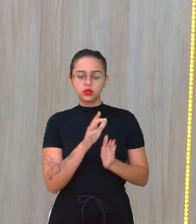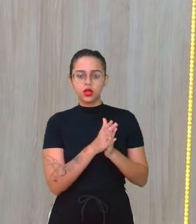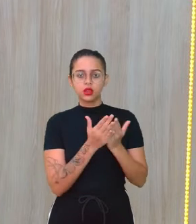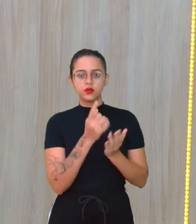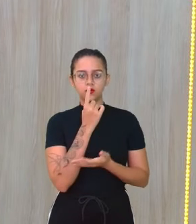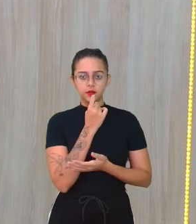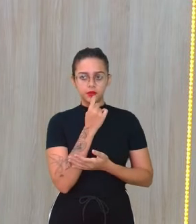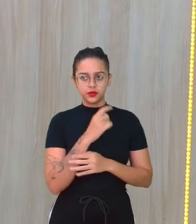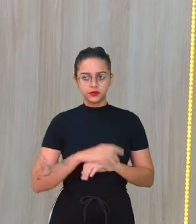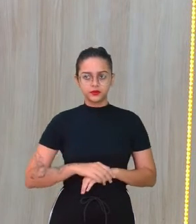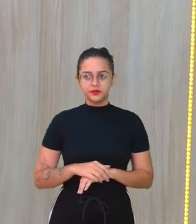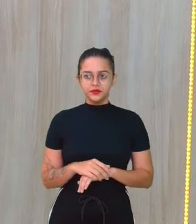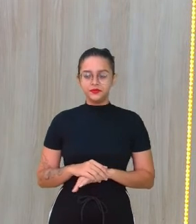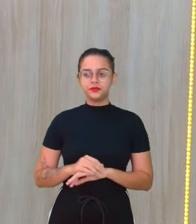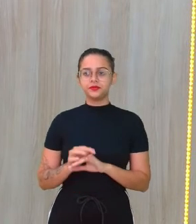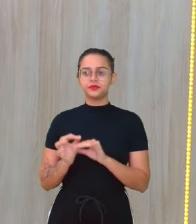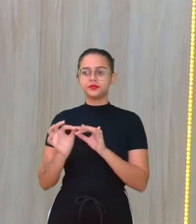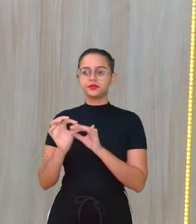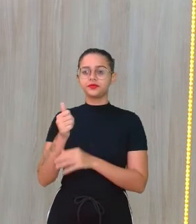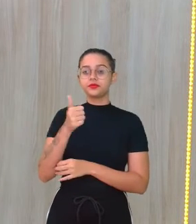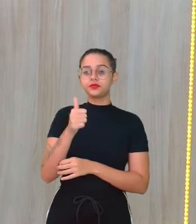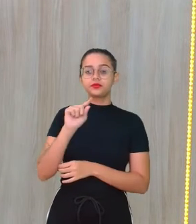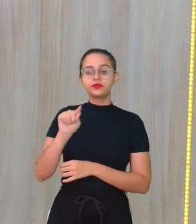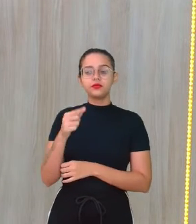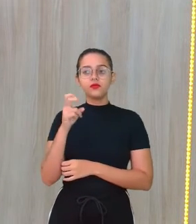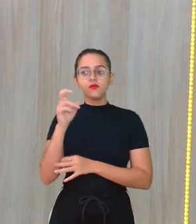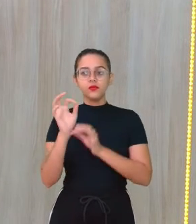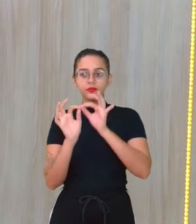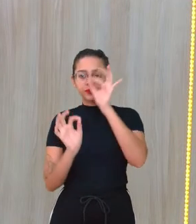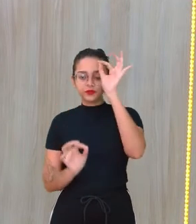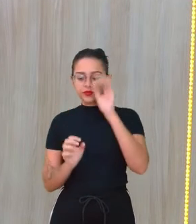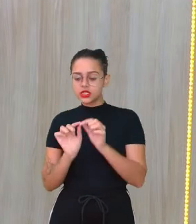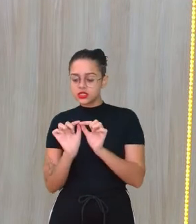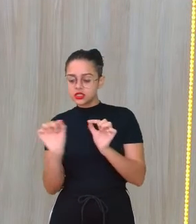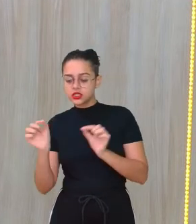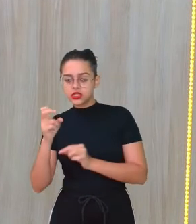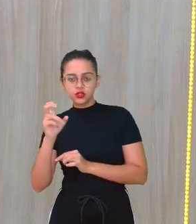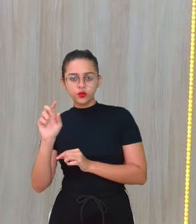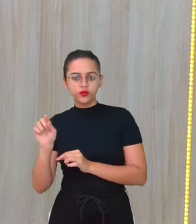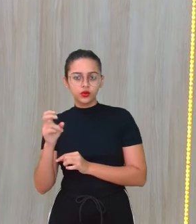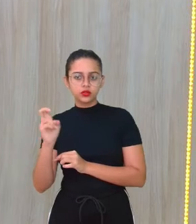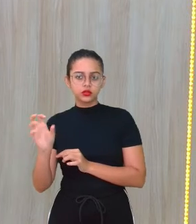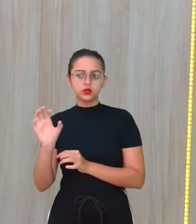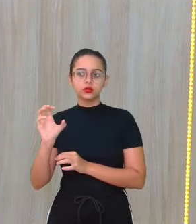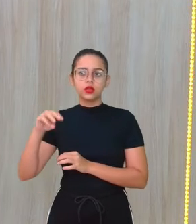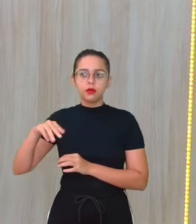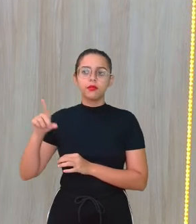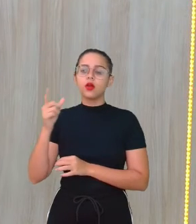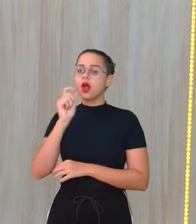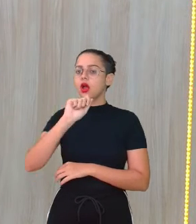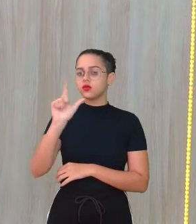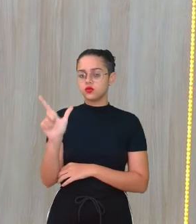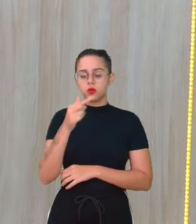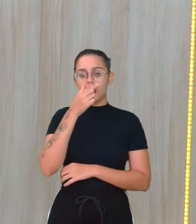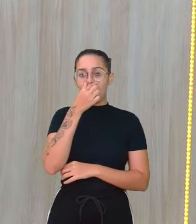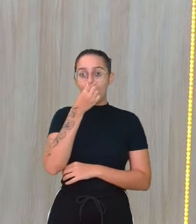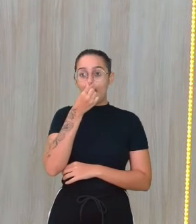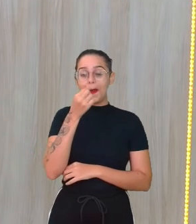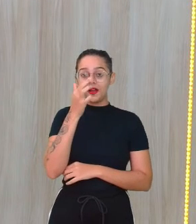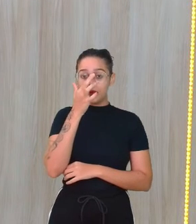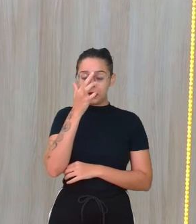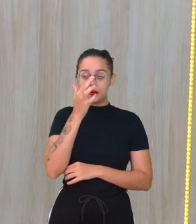caderno vermelho. 11,5 centímetros e 5,5 centímetros é aquele caderno